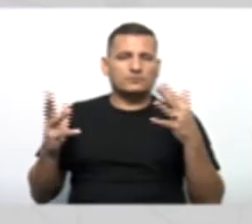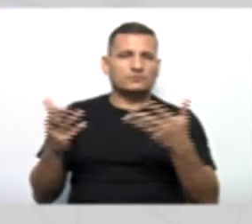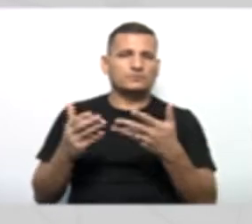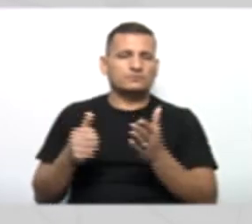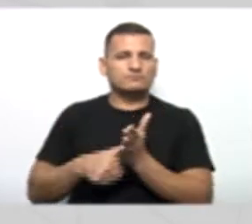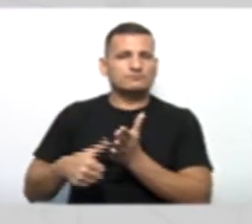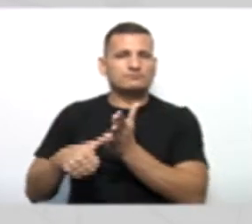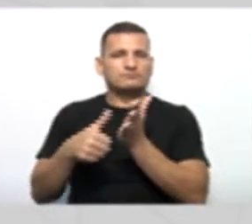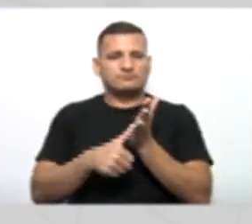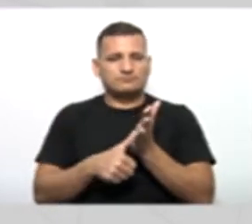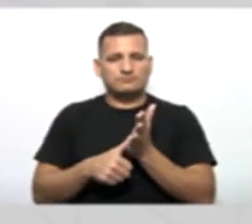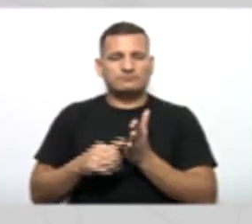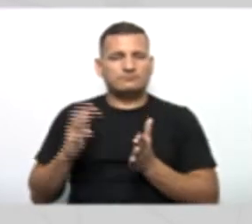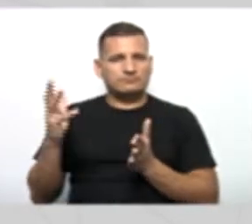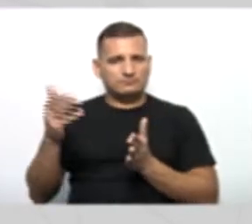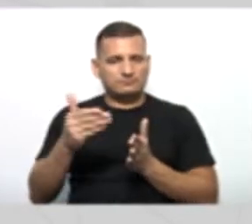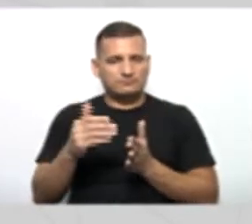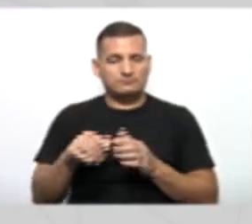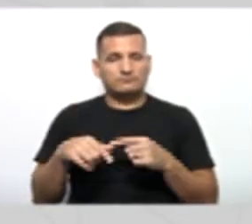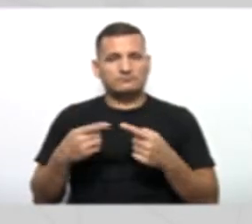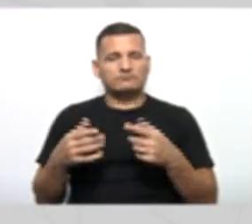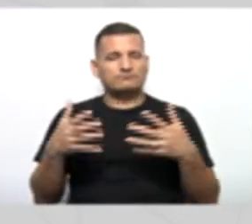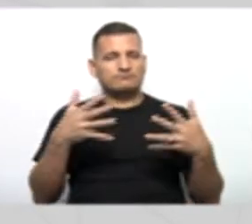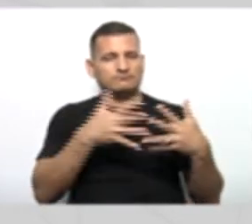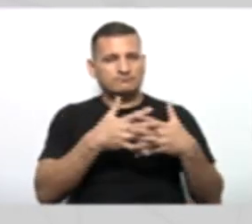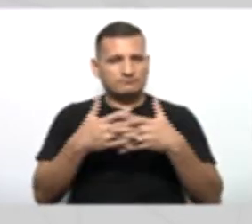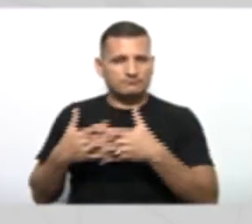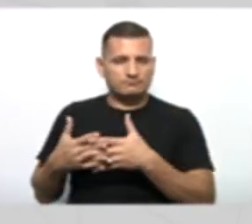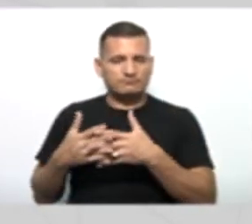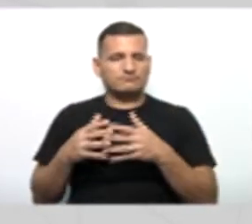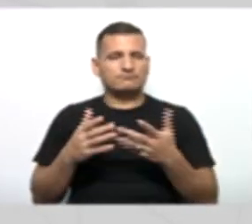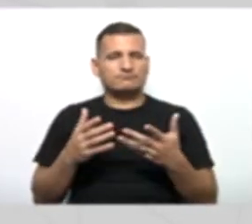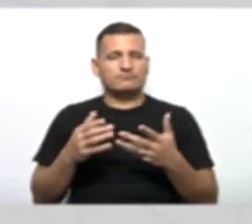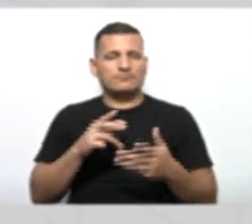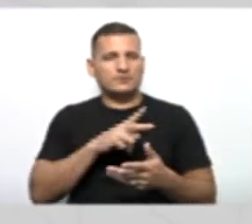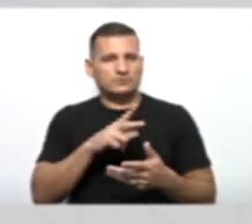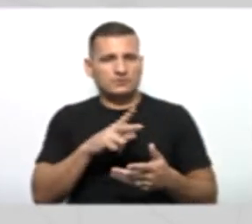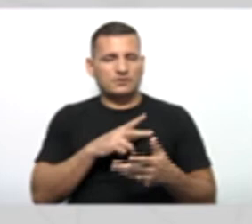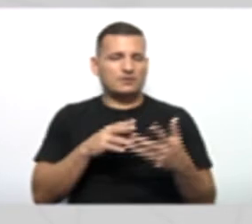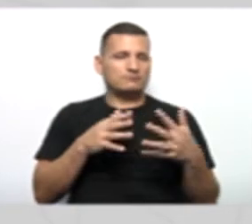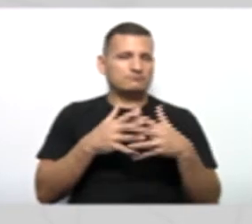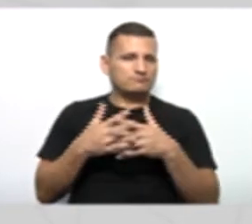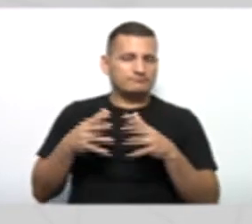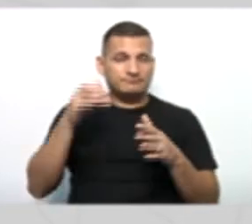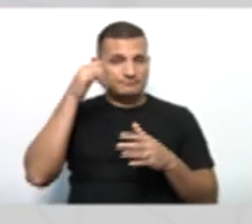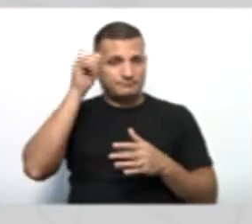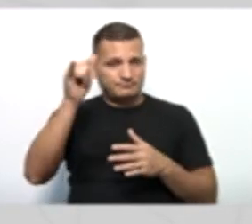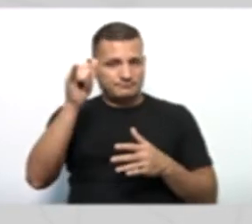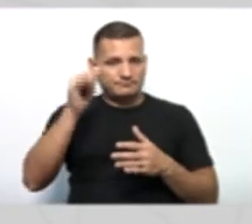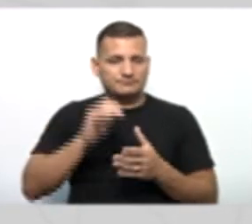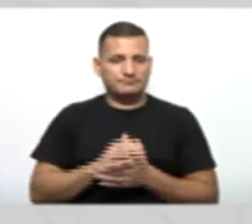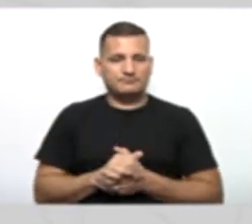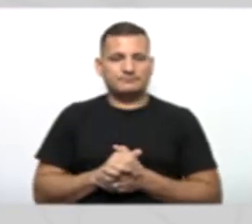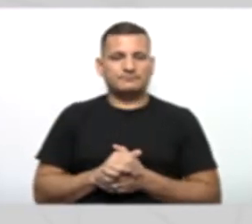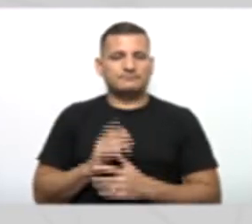membros de todos os aços bom então conflitos de interesses e conflitos pessoais devem ser evitados preservação